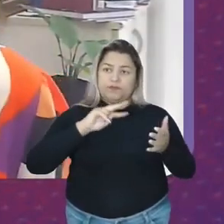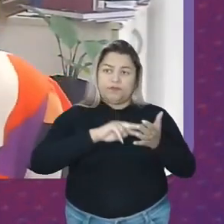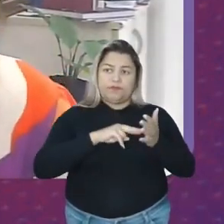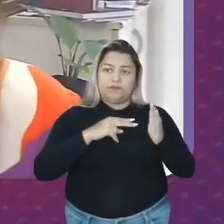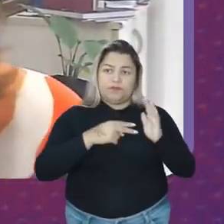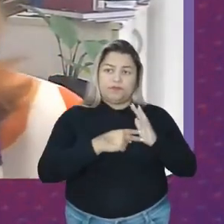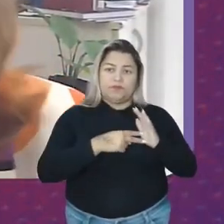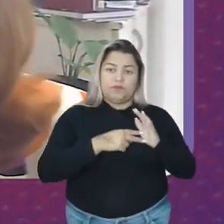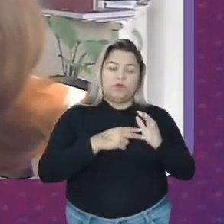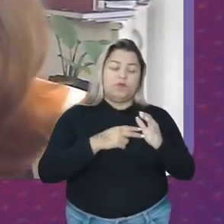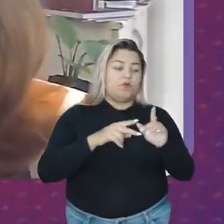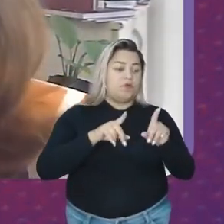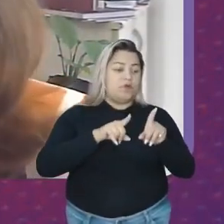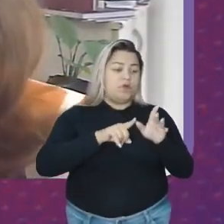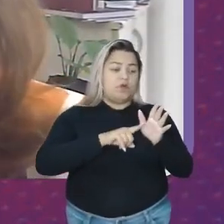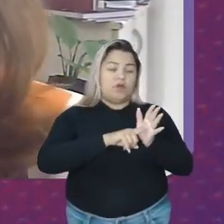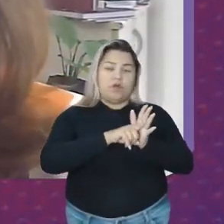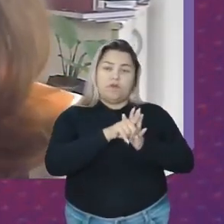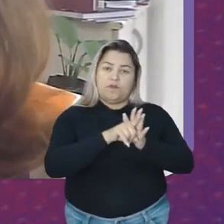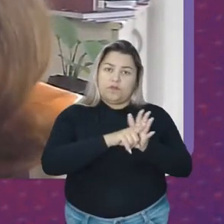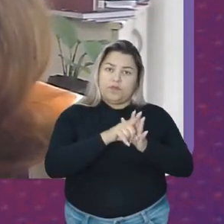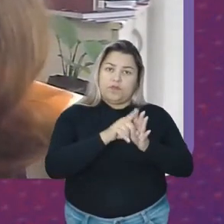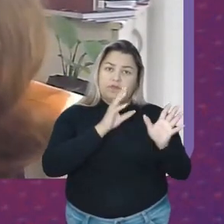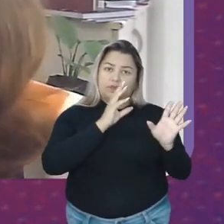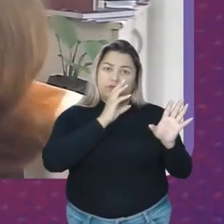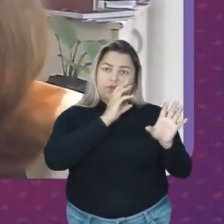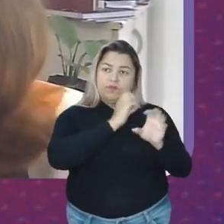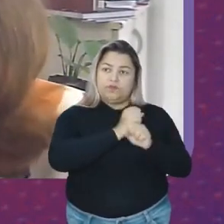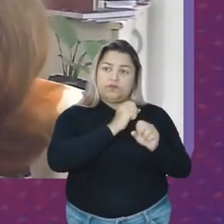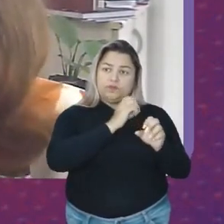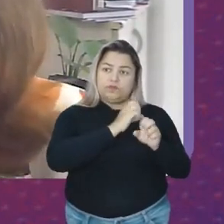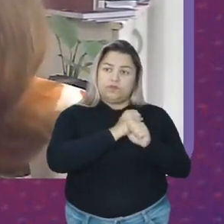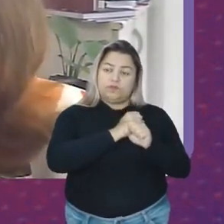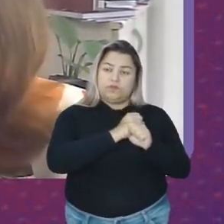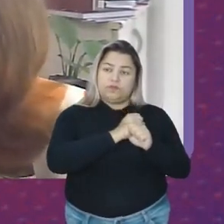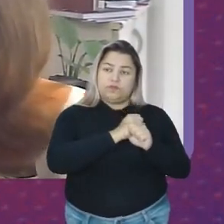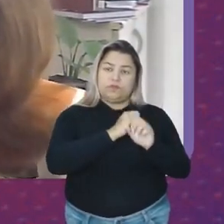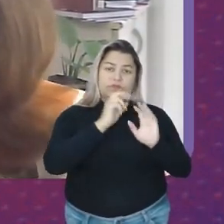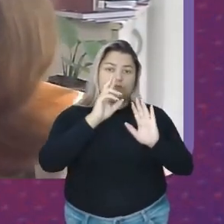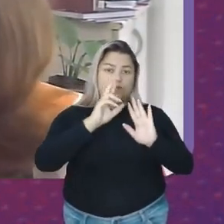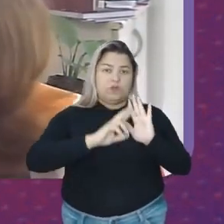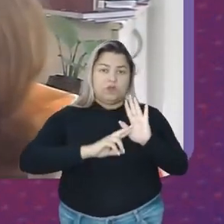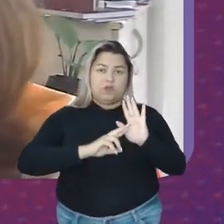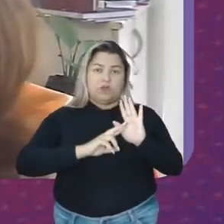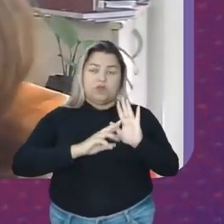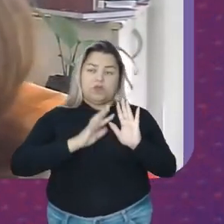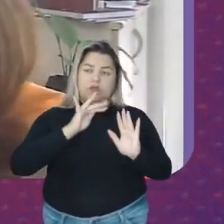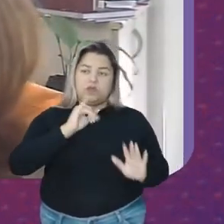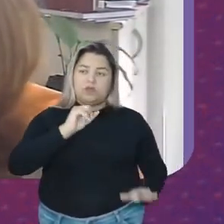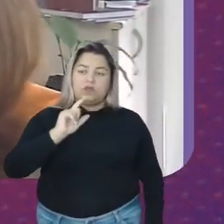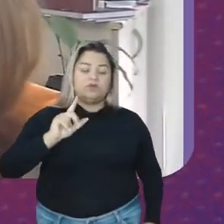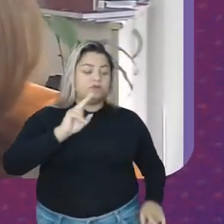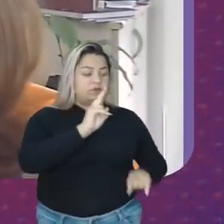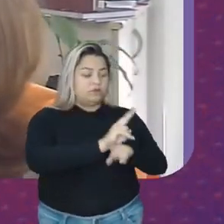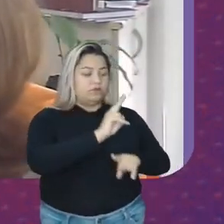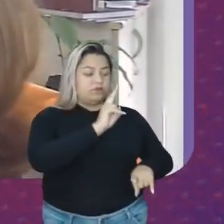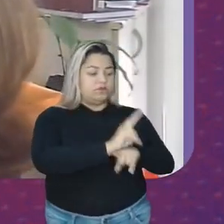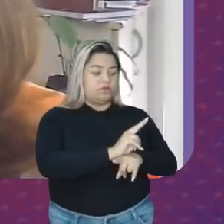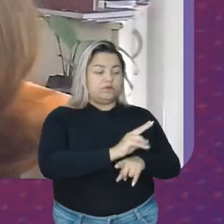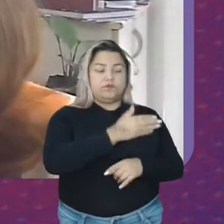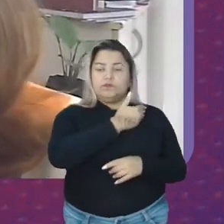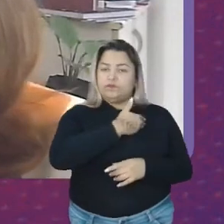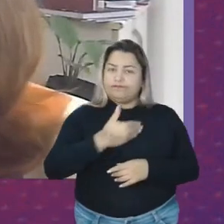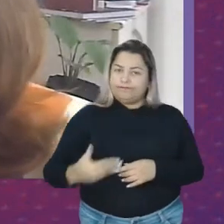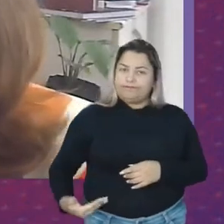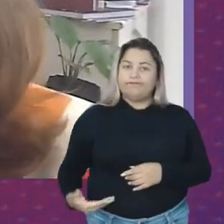plano plurianual que vai falar sobre o orçamento. E é um plano que ele não é só definido pelo governo, mas ele tem